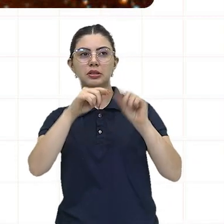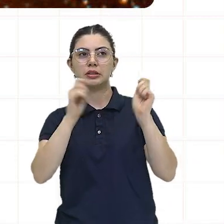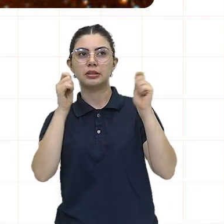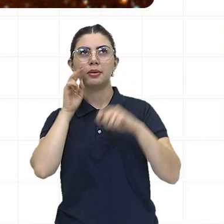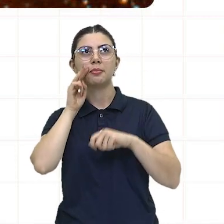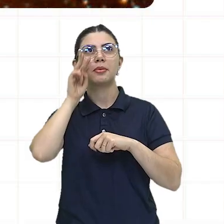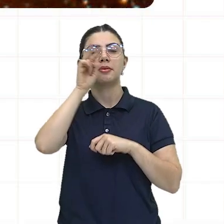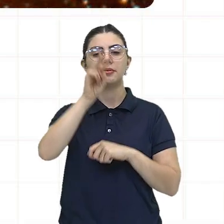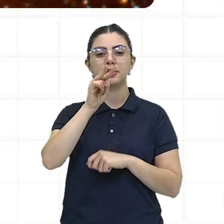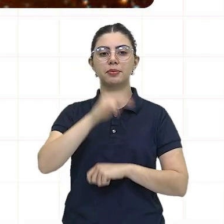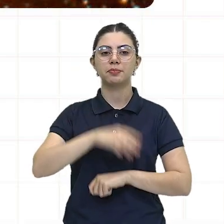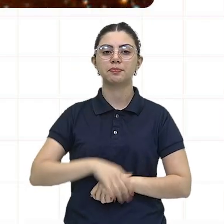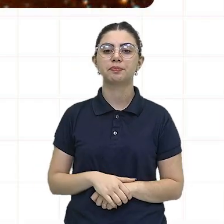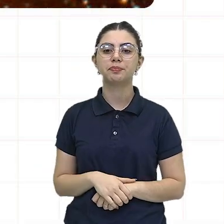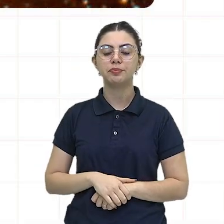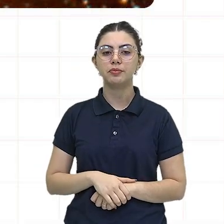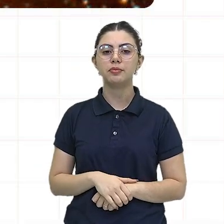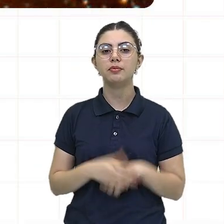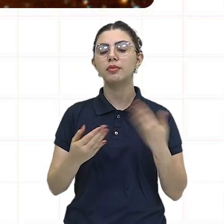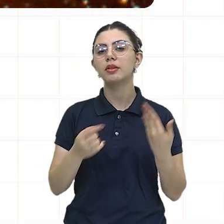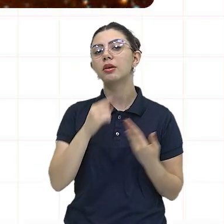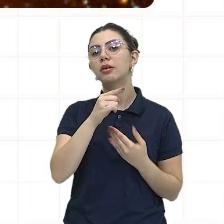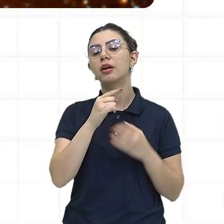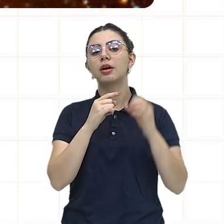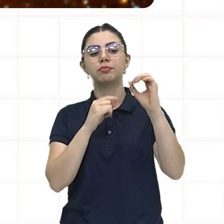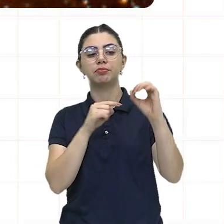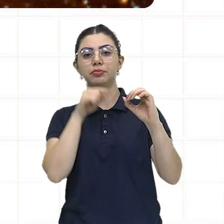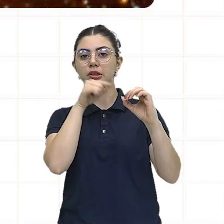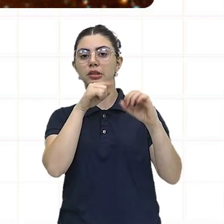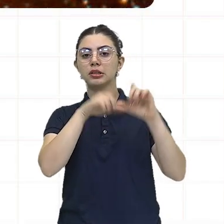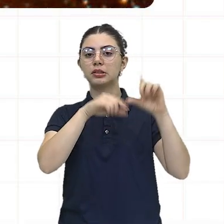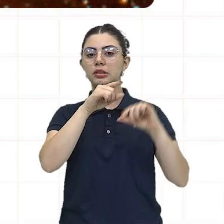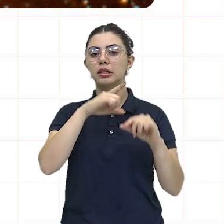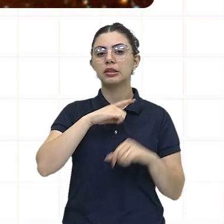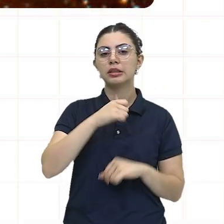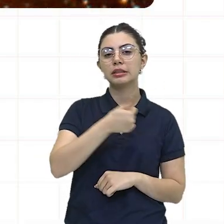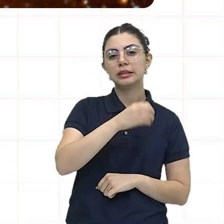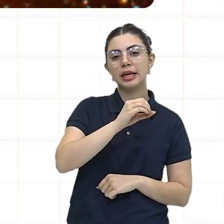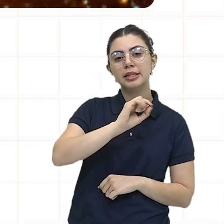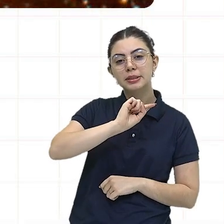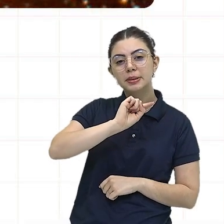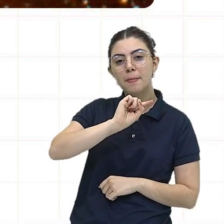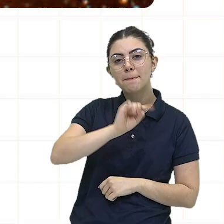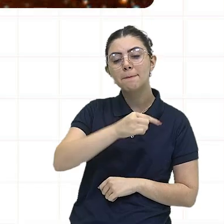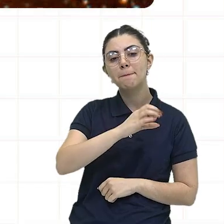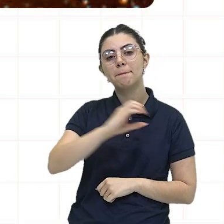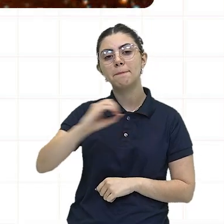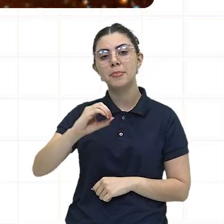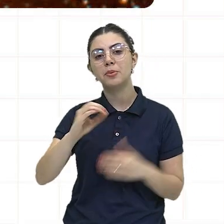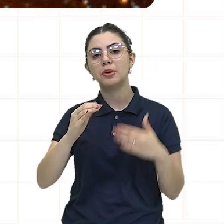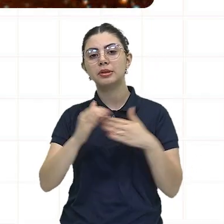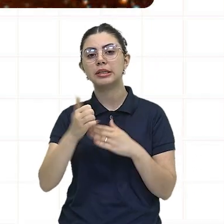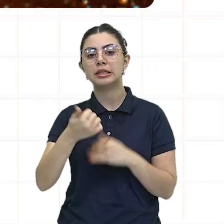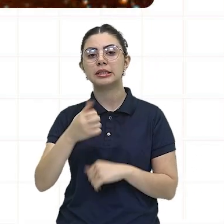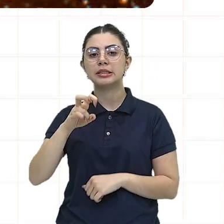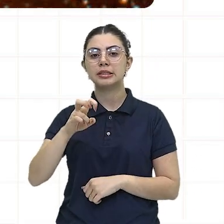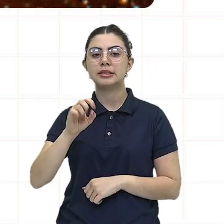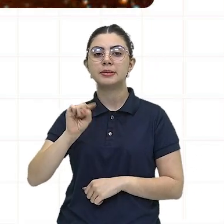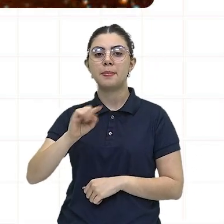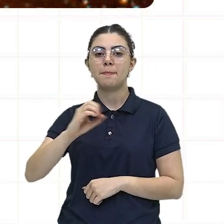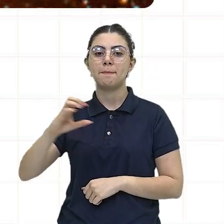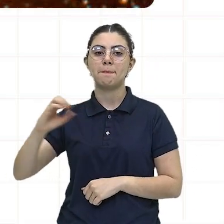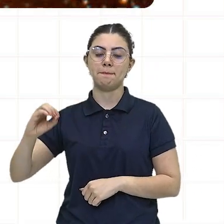A VY Canis Major, ela abrange de 10.000 a 15.000 unidades astronômicas.